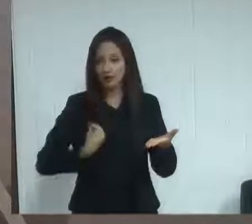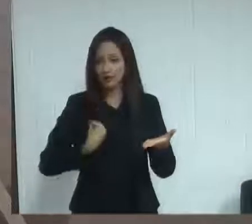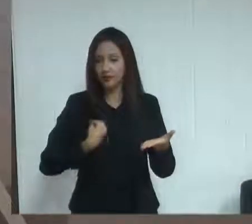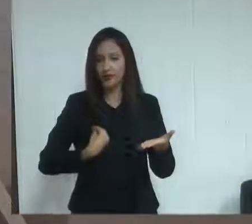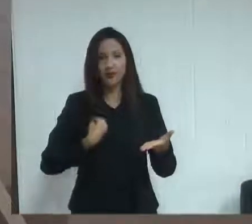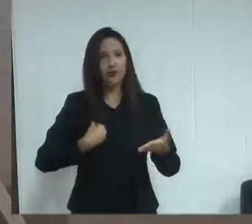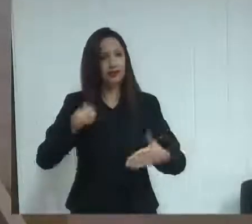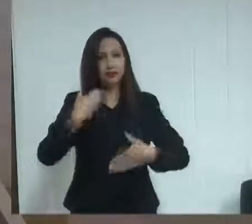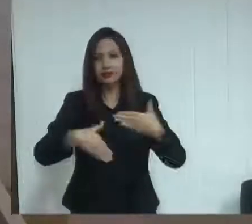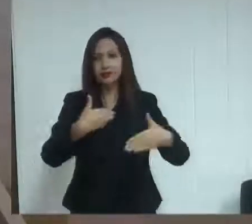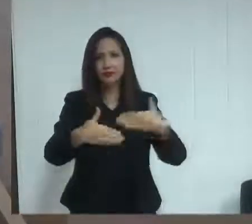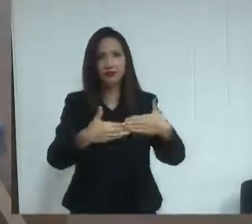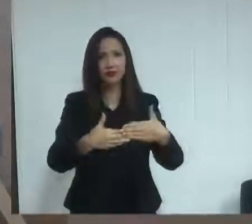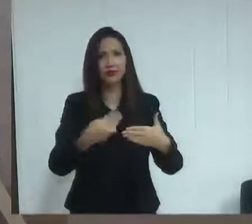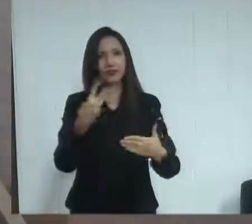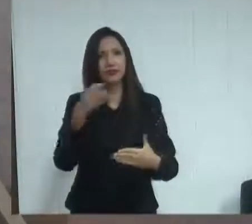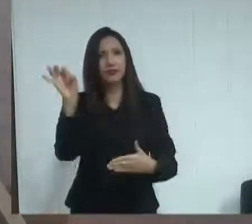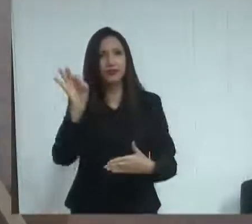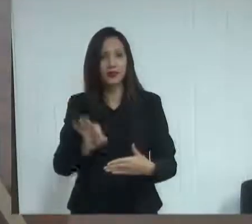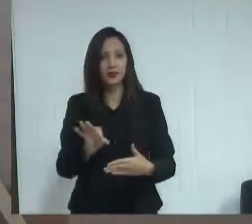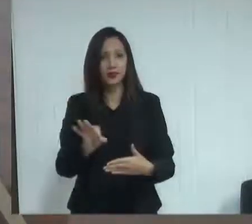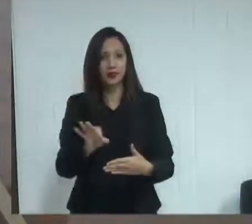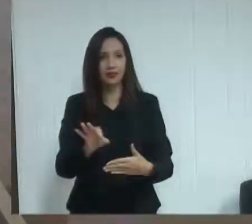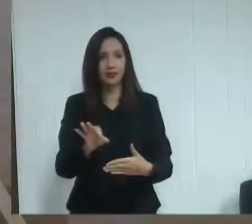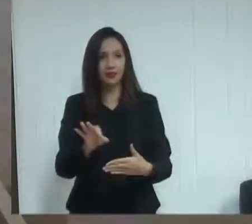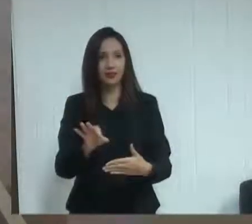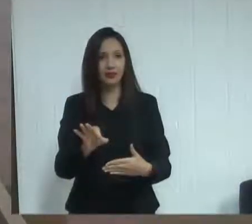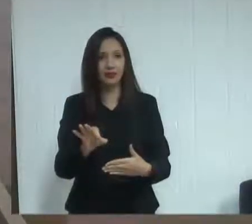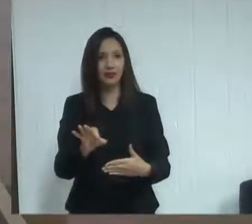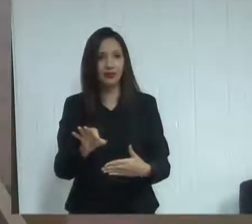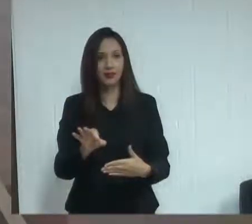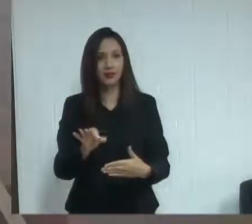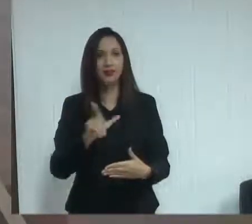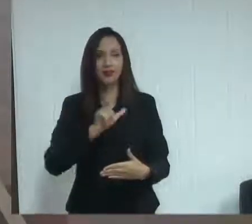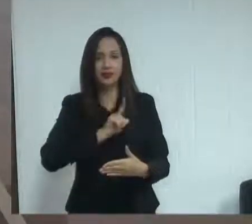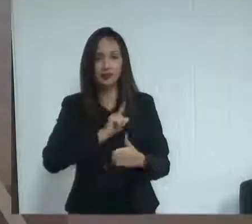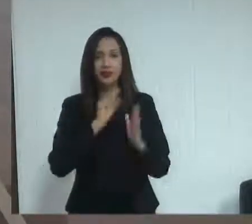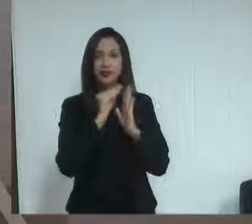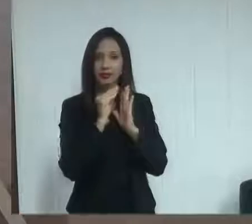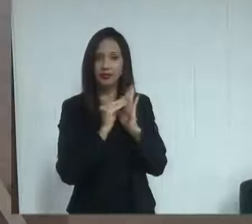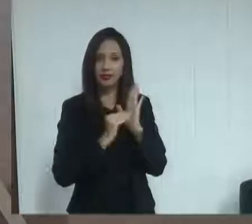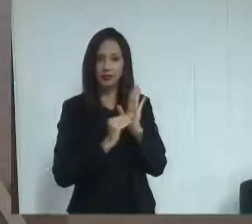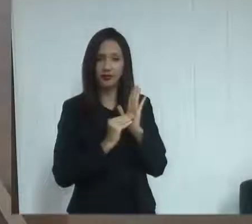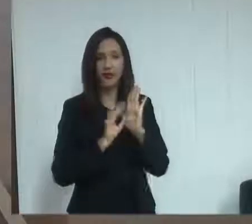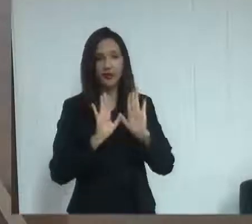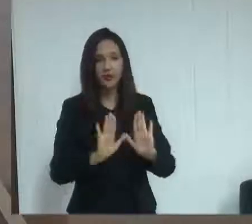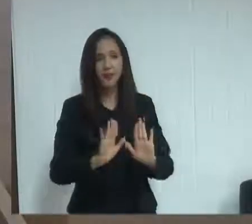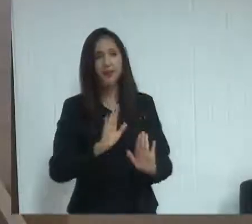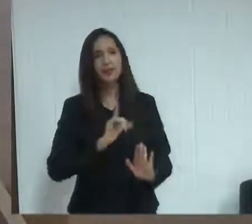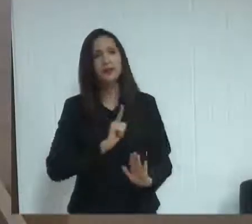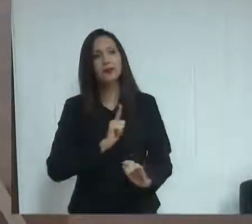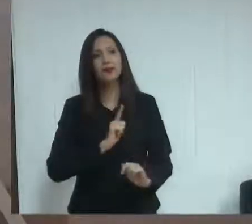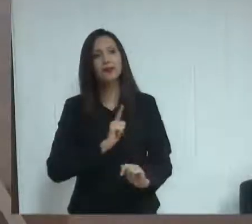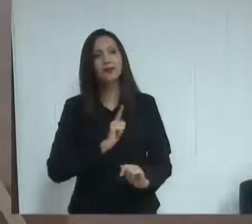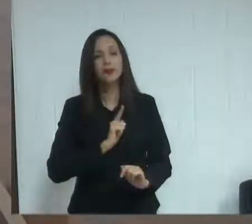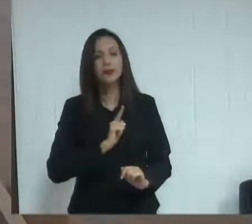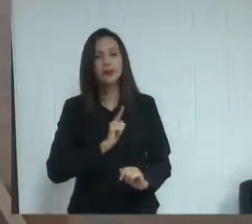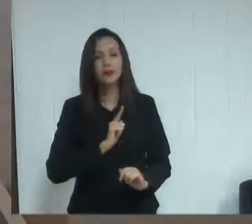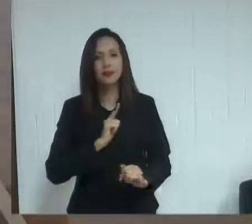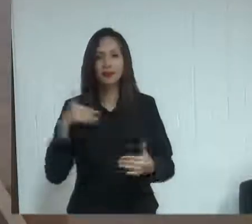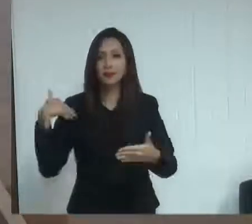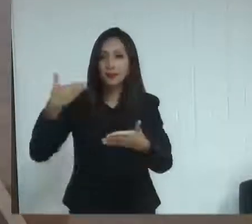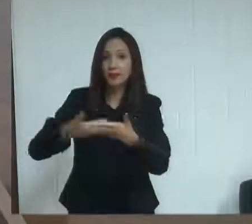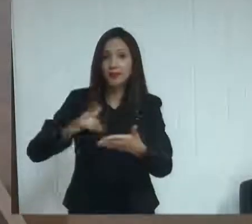realidade de aproximadamente 3%, né, o que se tem constatado. Assim como, se nós tivéssemos